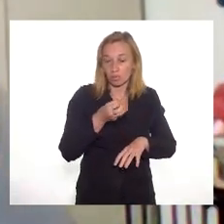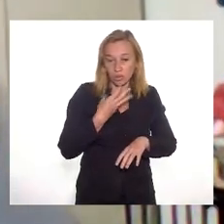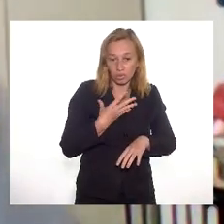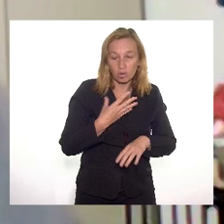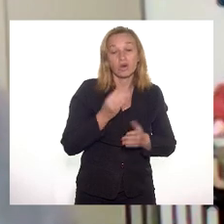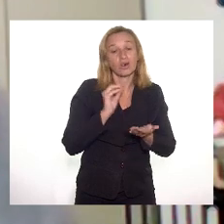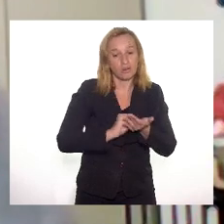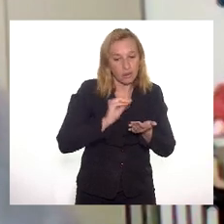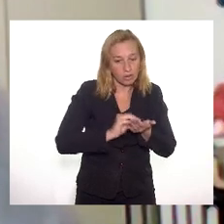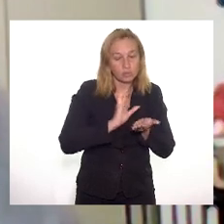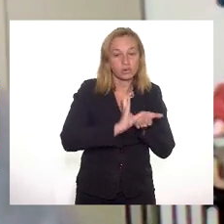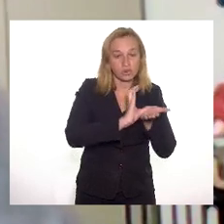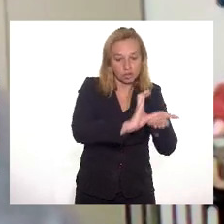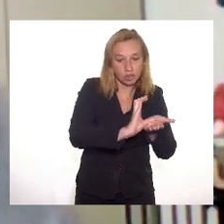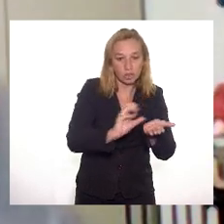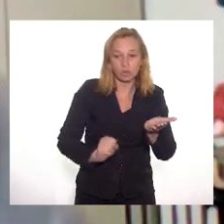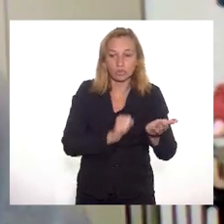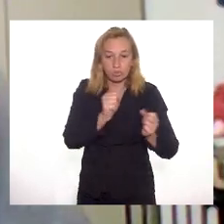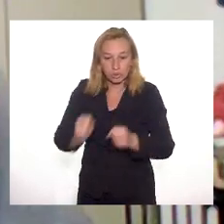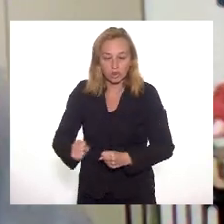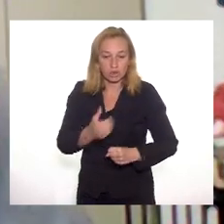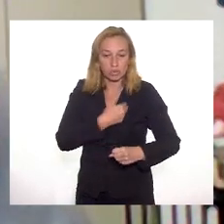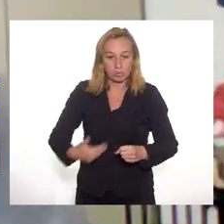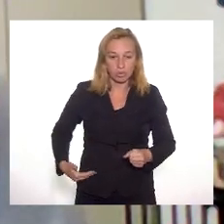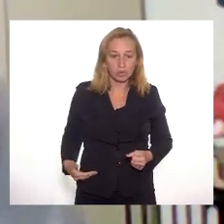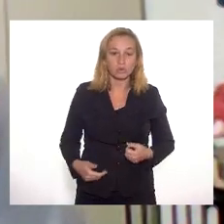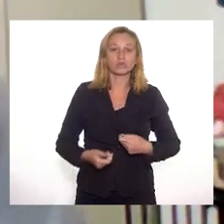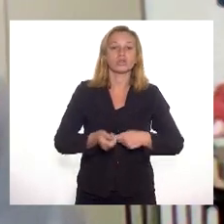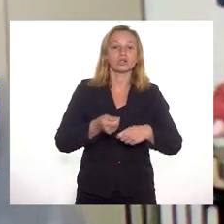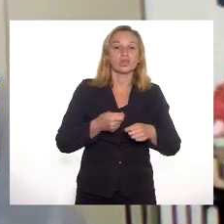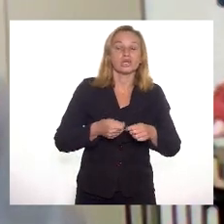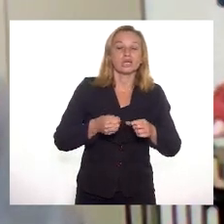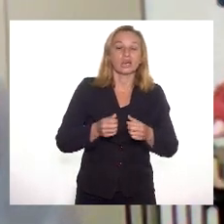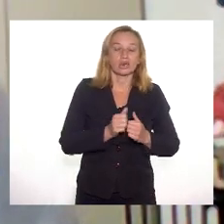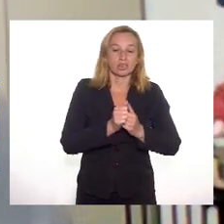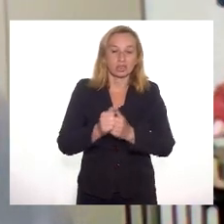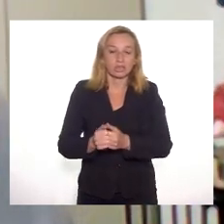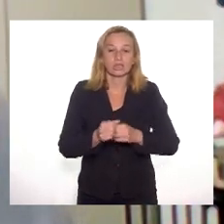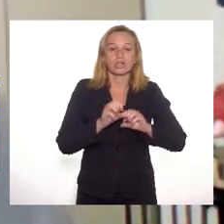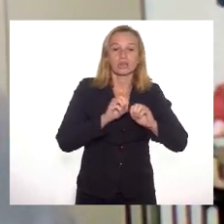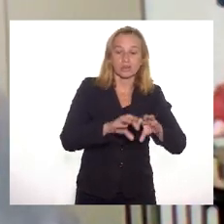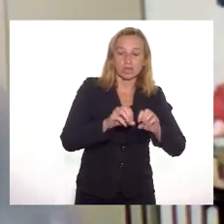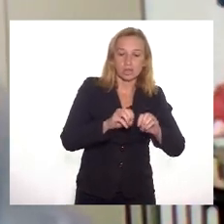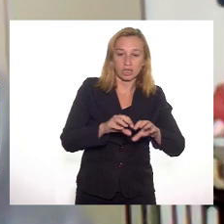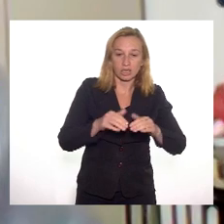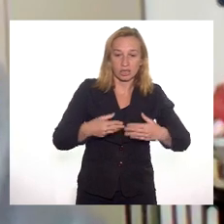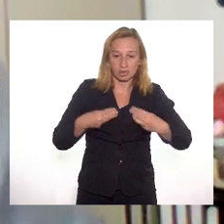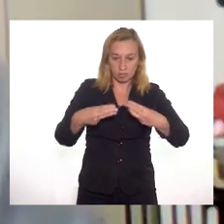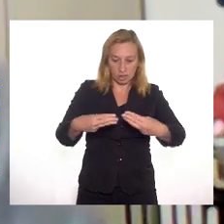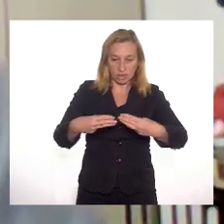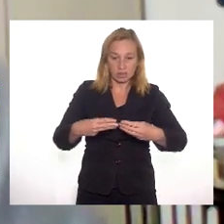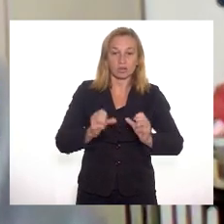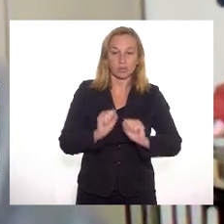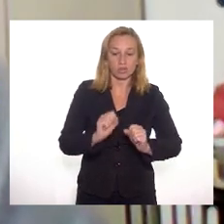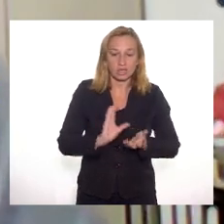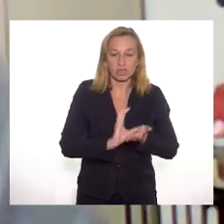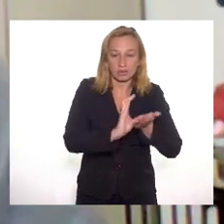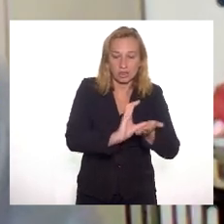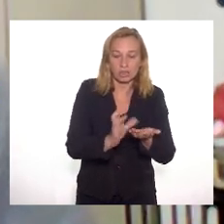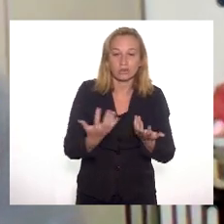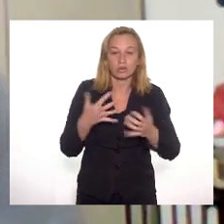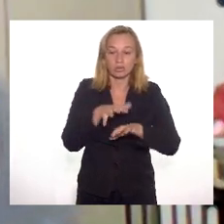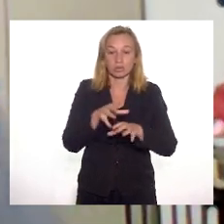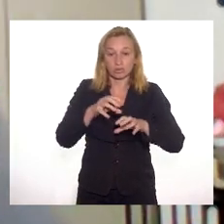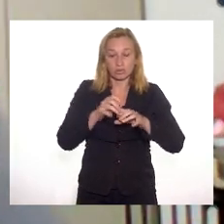o investimento do poder público, faltou uma coordenação do Ministério da Educação para que estados e municípios pudessem ter investido em inclusão